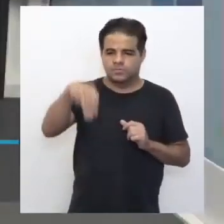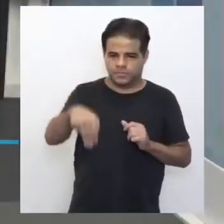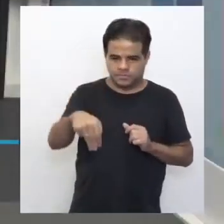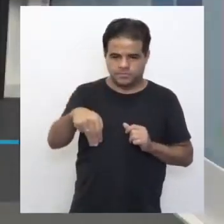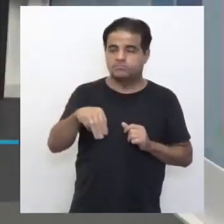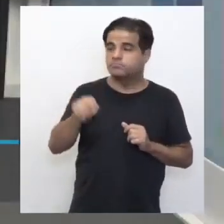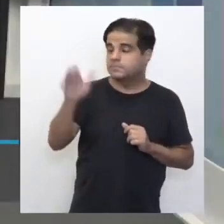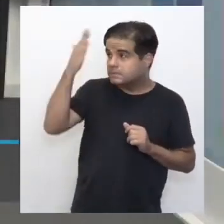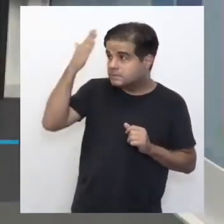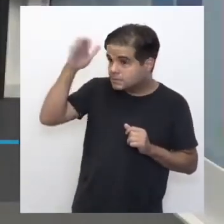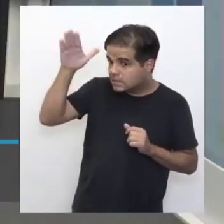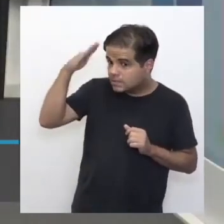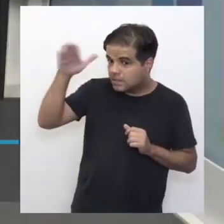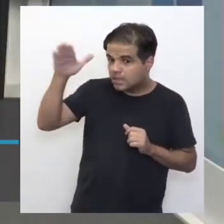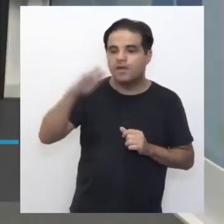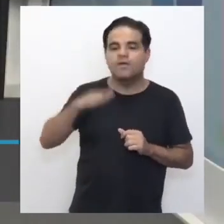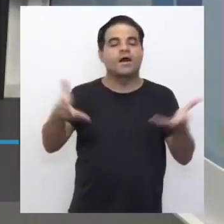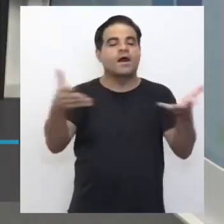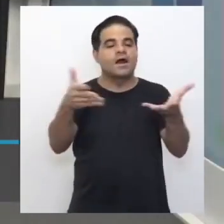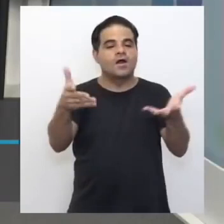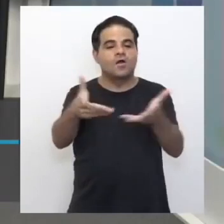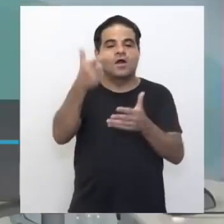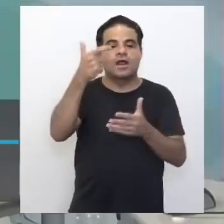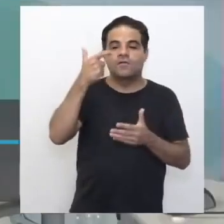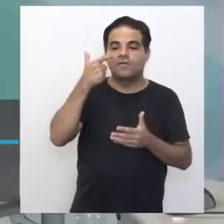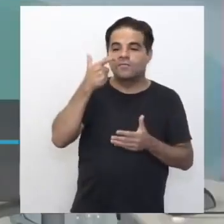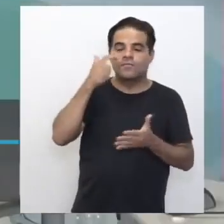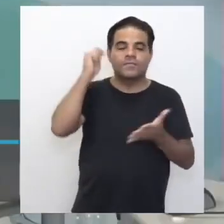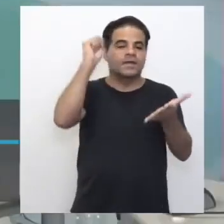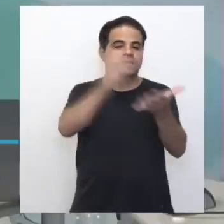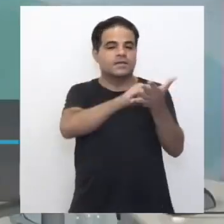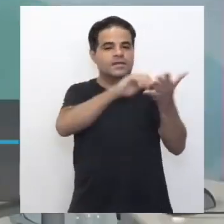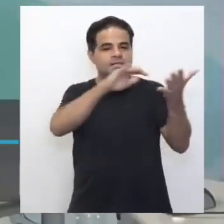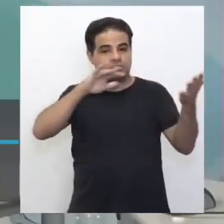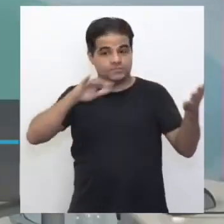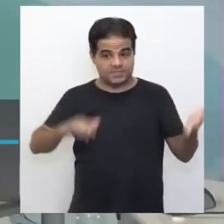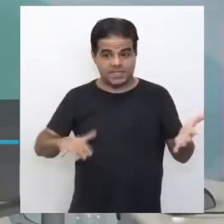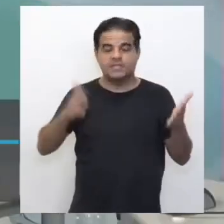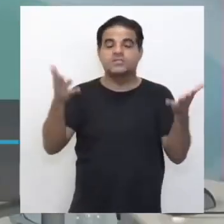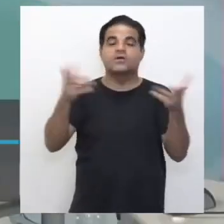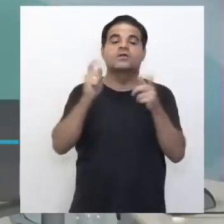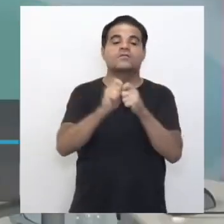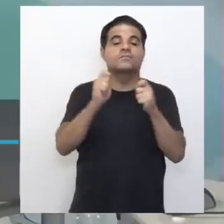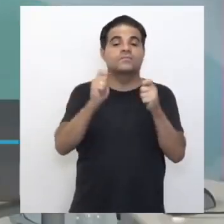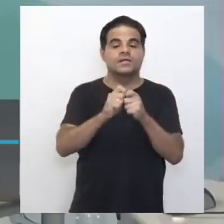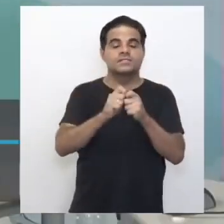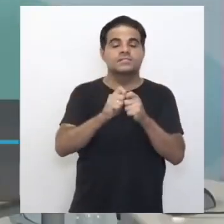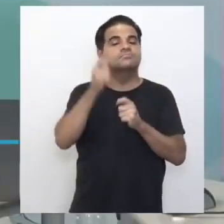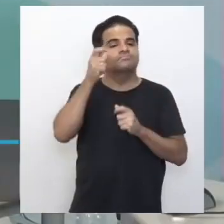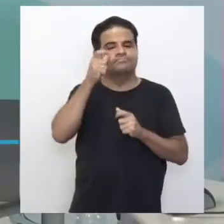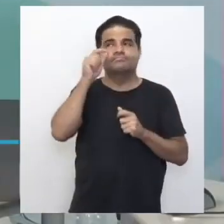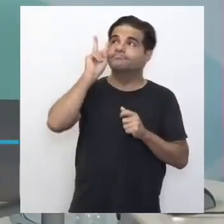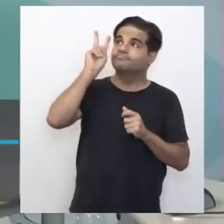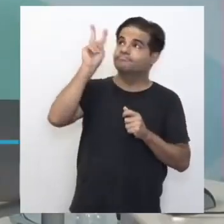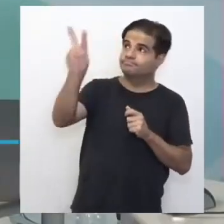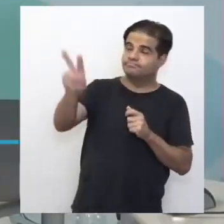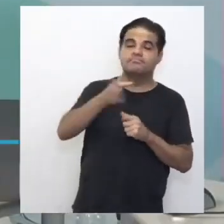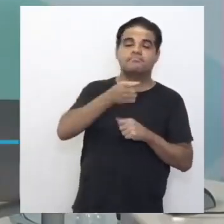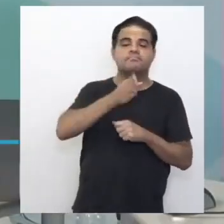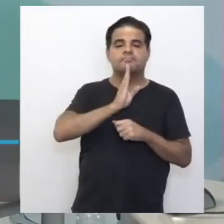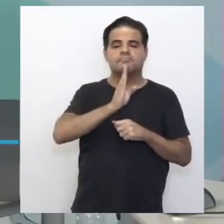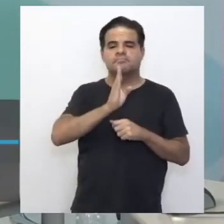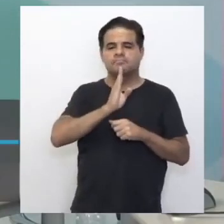professor Carlos? Nós vamos ver agora na atividade que nós iremos realizar. Olha, esses conhecimentos